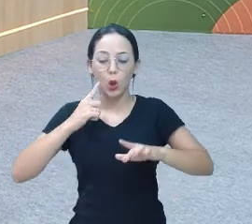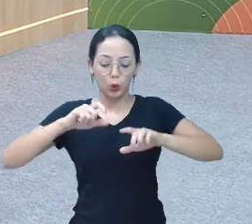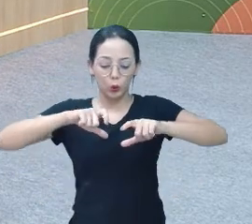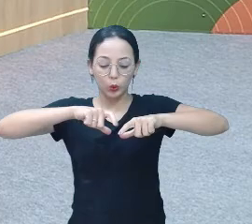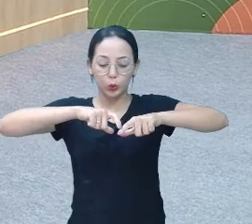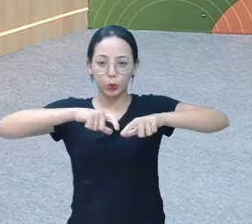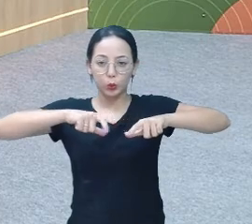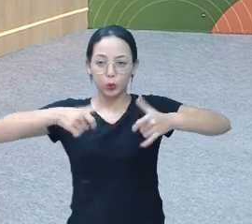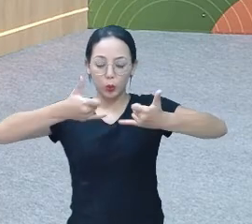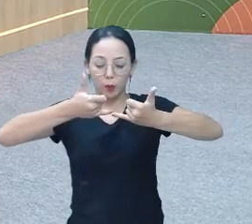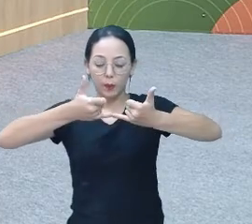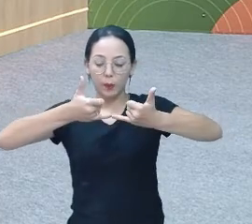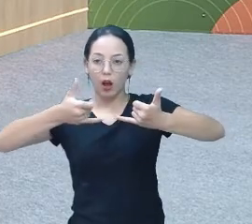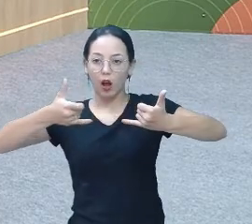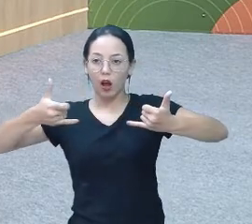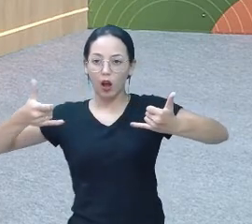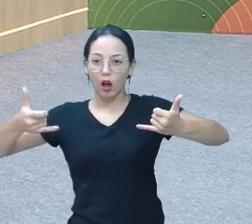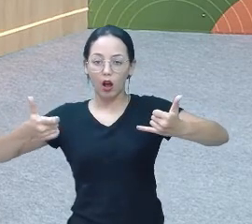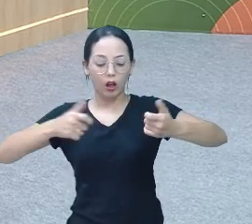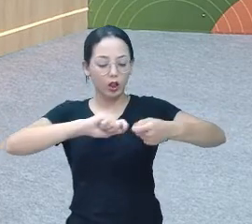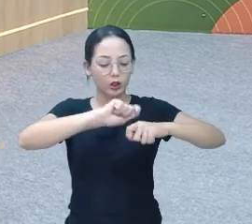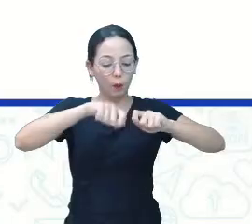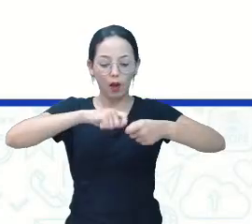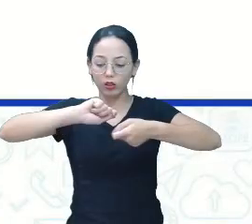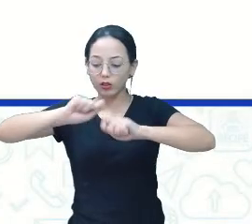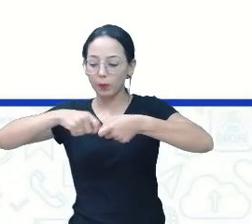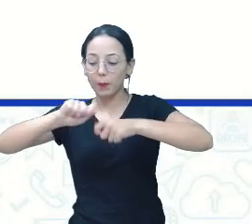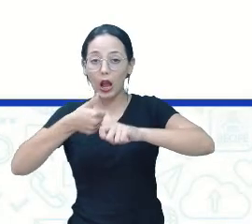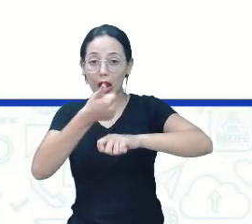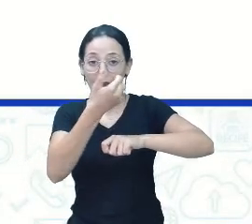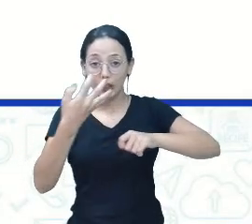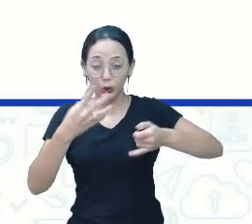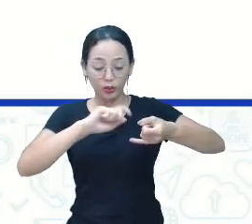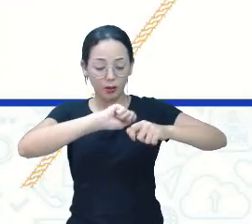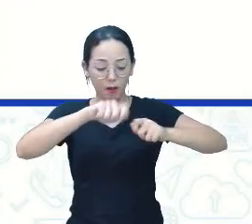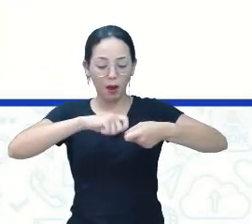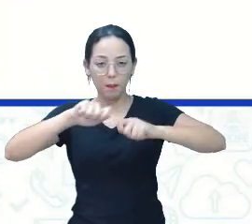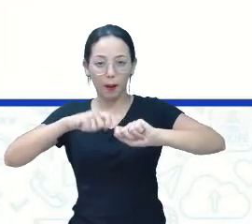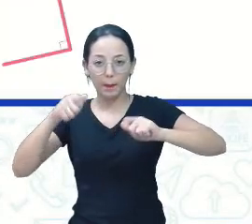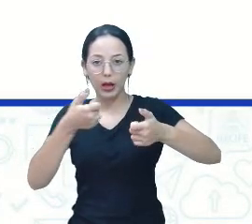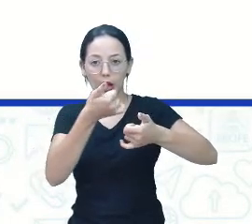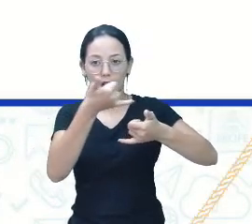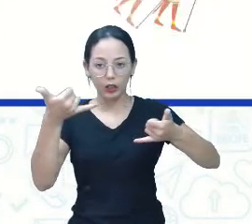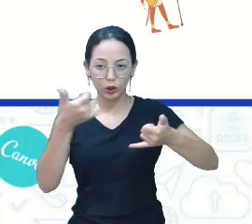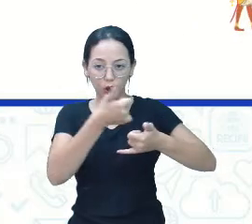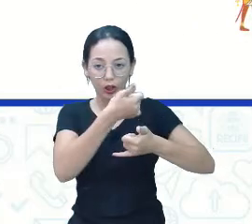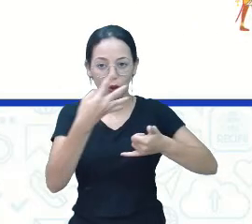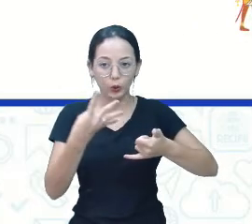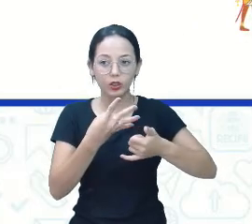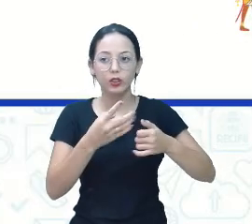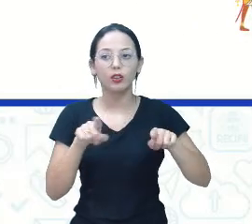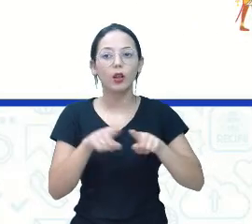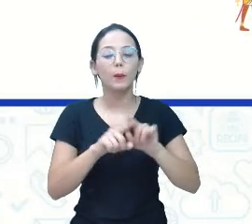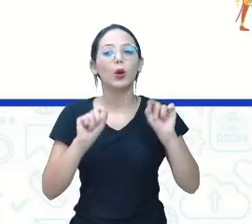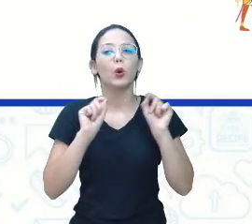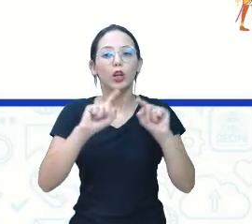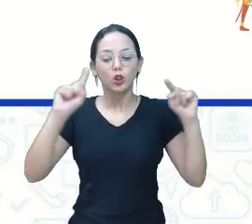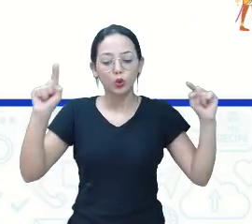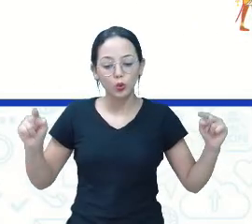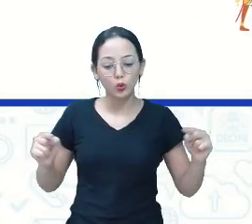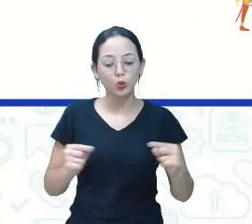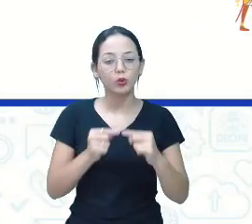corda colocavam-se 14 nós. A primeira coisa que fazia era juntar o último com o primeiro, tá